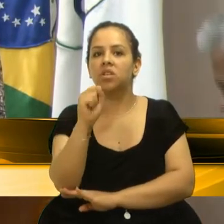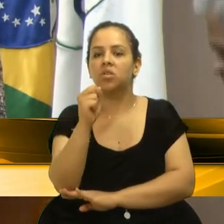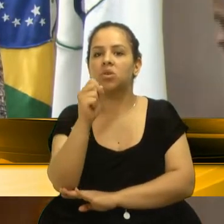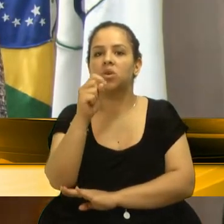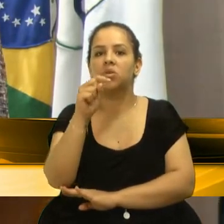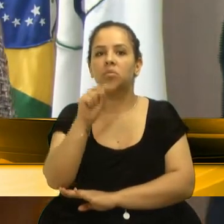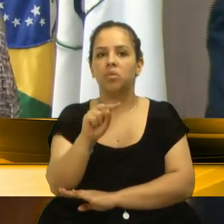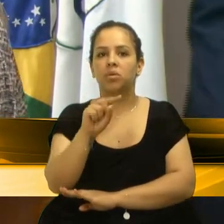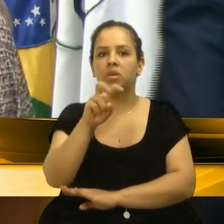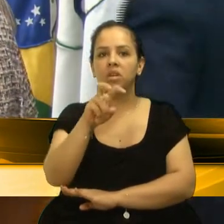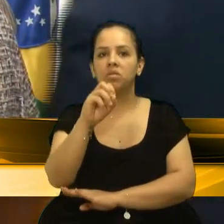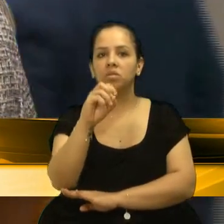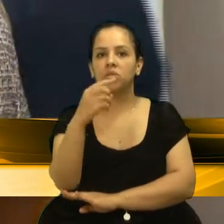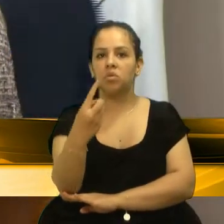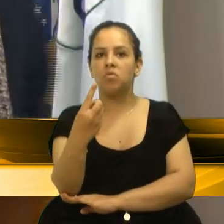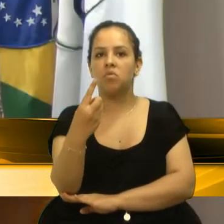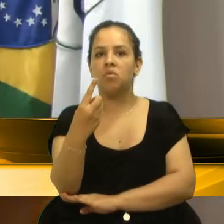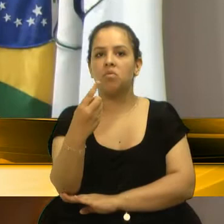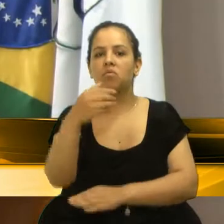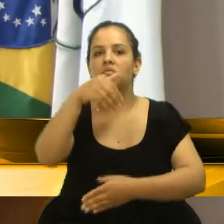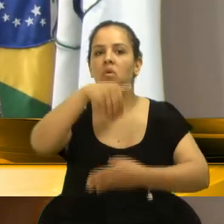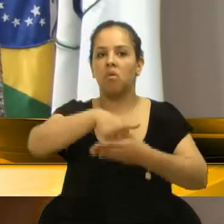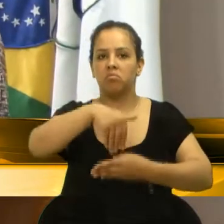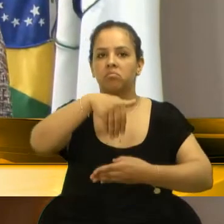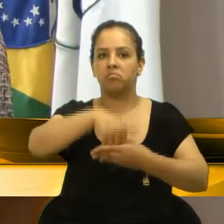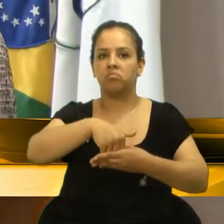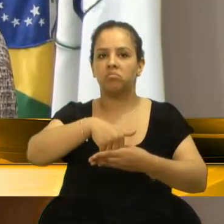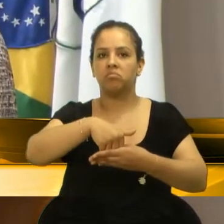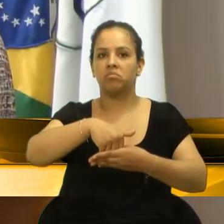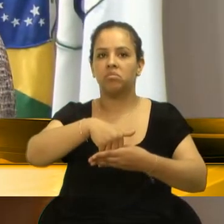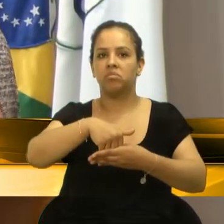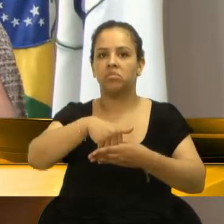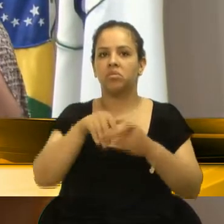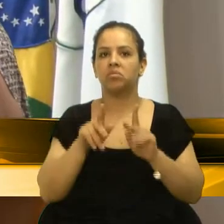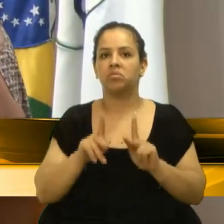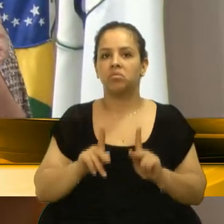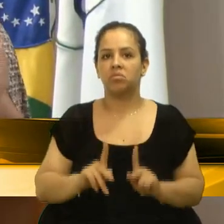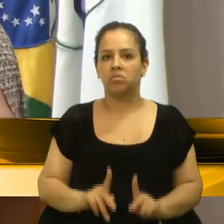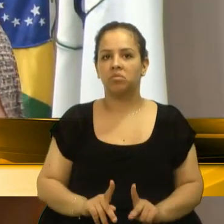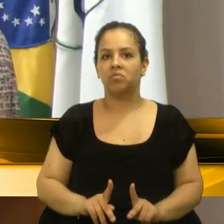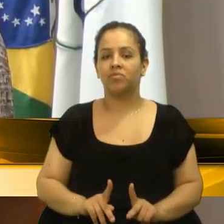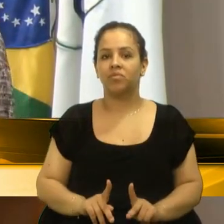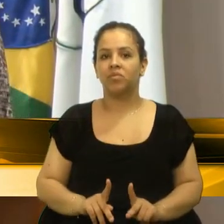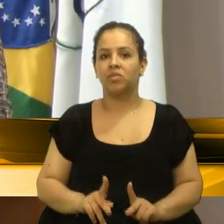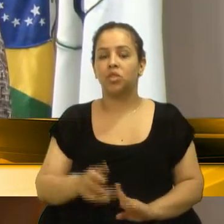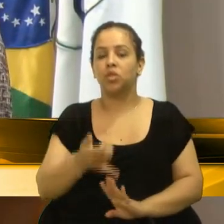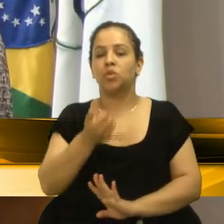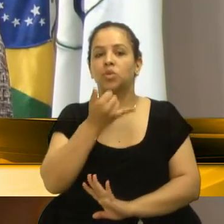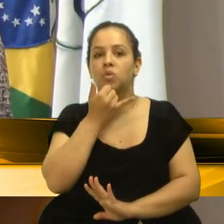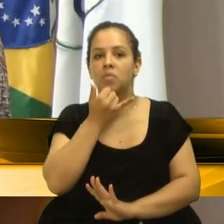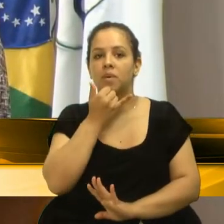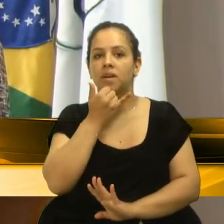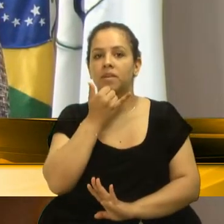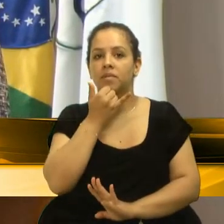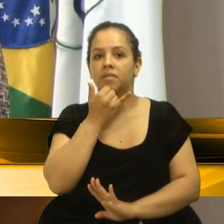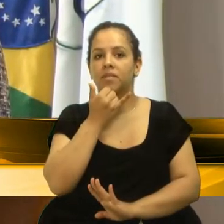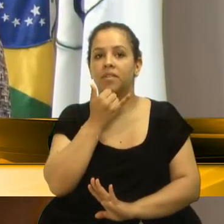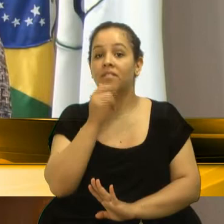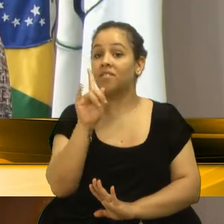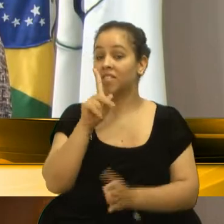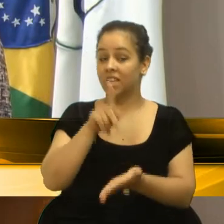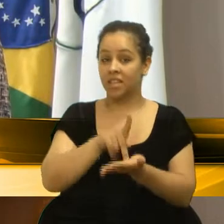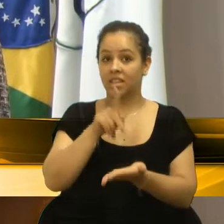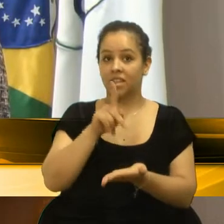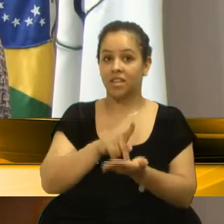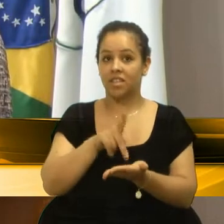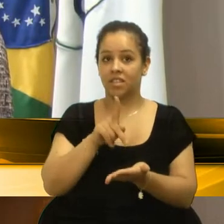148.501 votos depositados na sua pessoa. Corrijo, na realidade, ele estava de